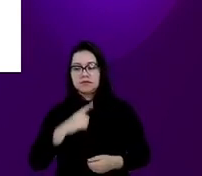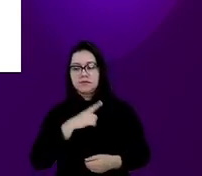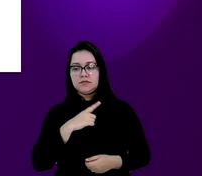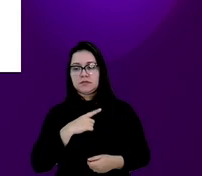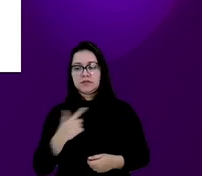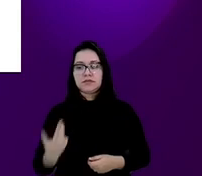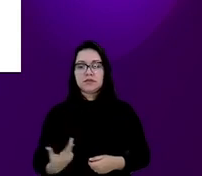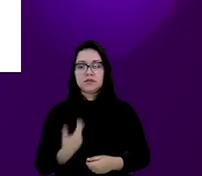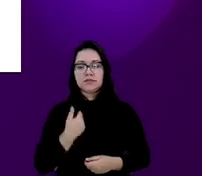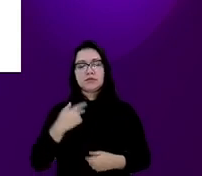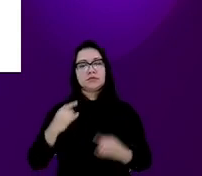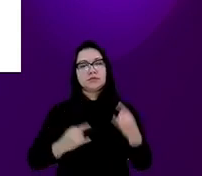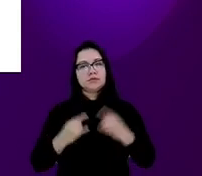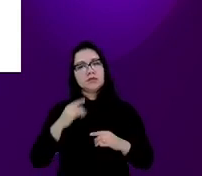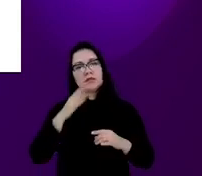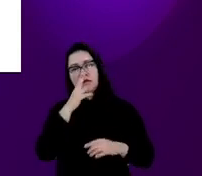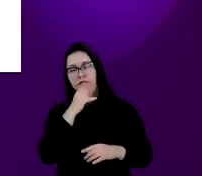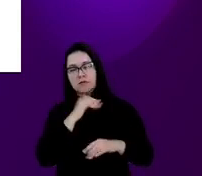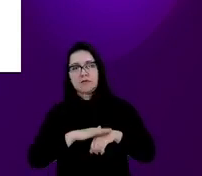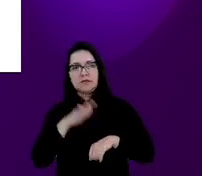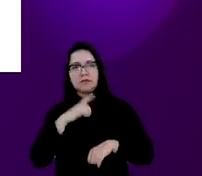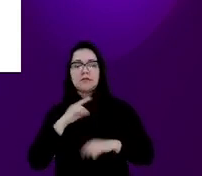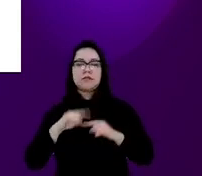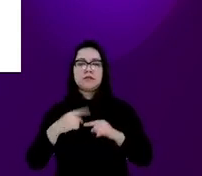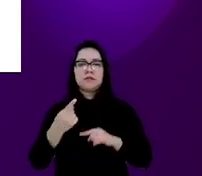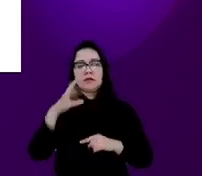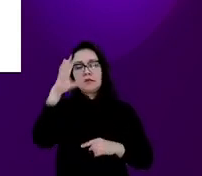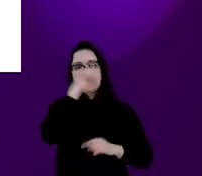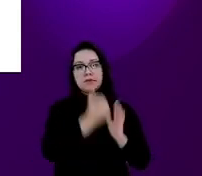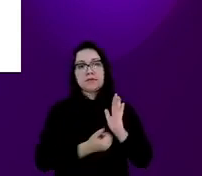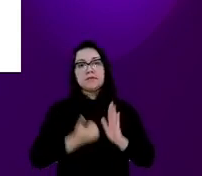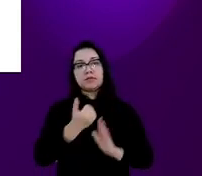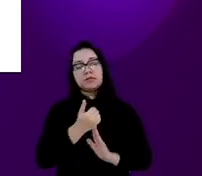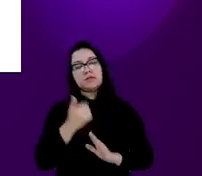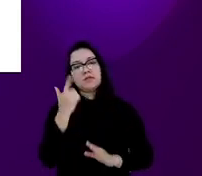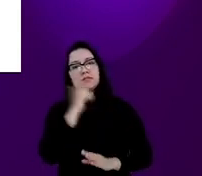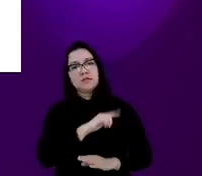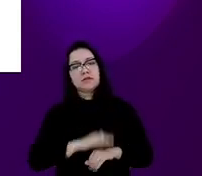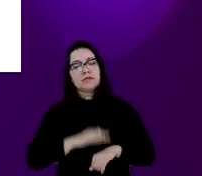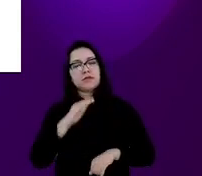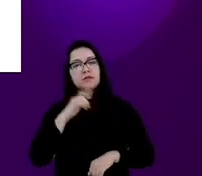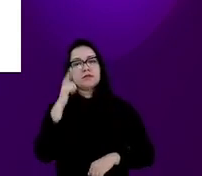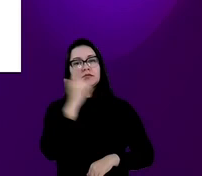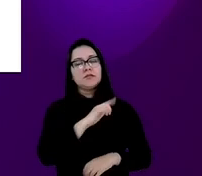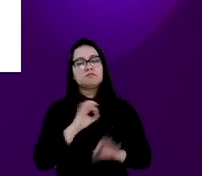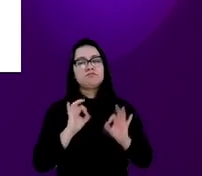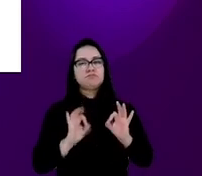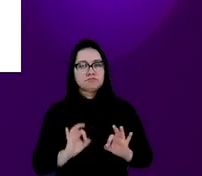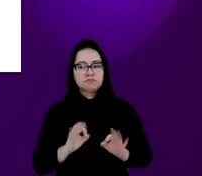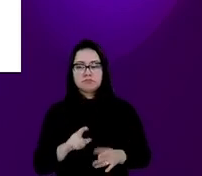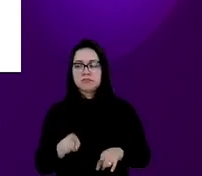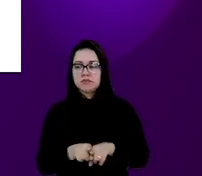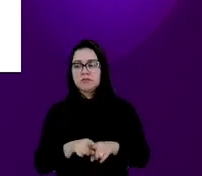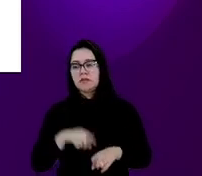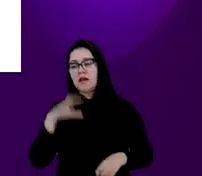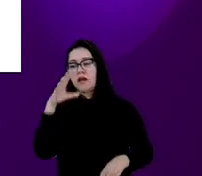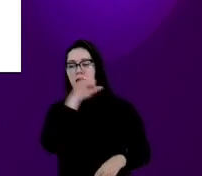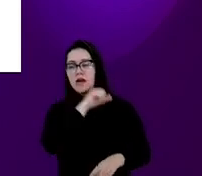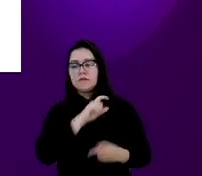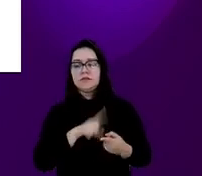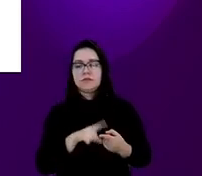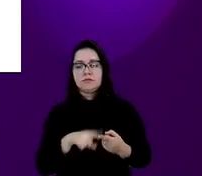inicialmente tudo demora mais, mas depois que passa a curva de aprendizado, que a gente vê que a gente consegue ser mais eficiente e mais rápido e com